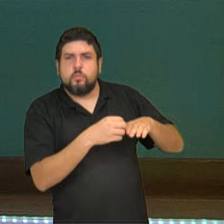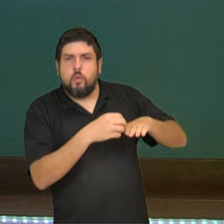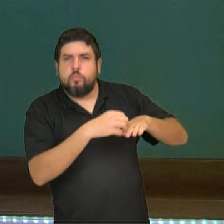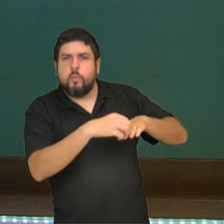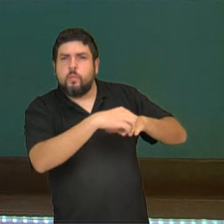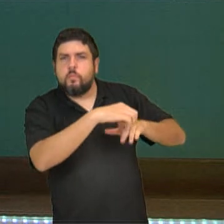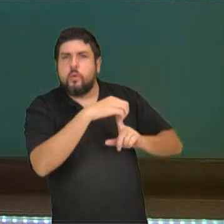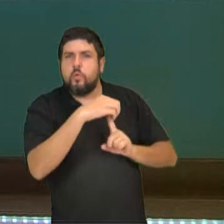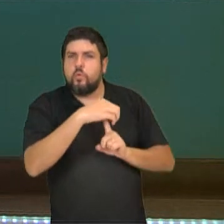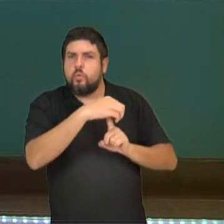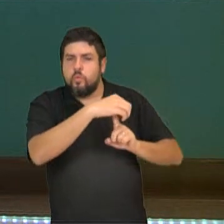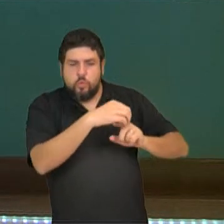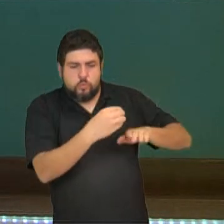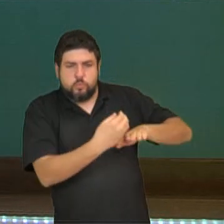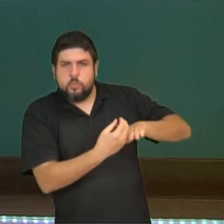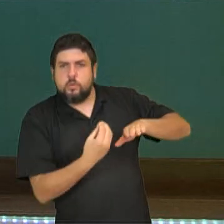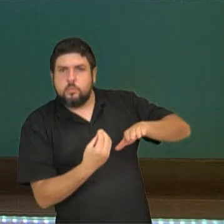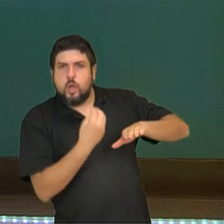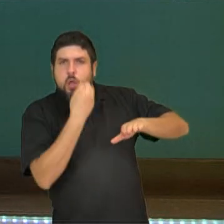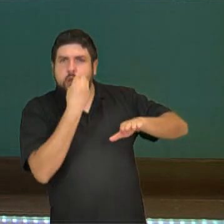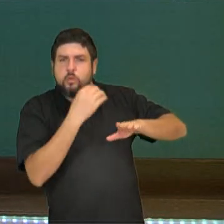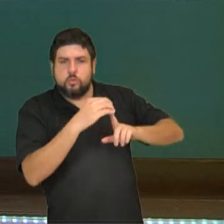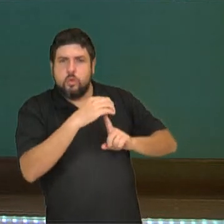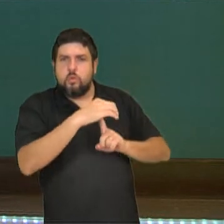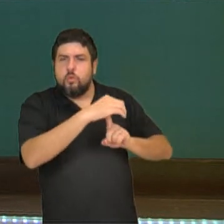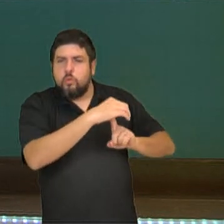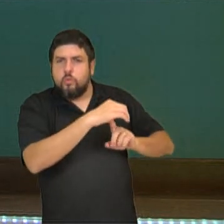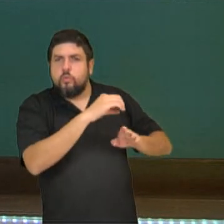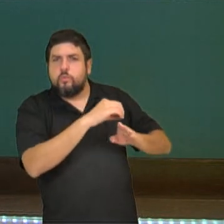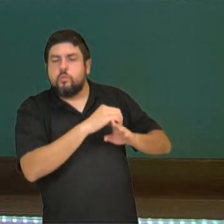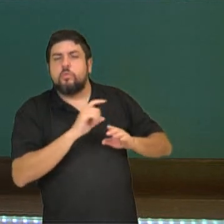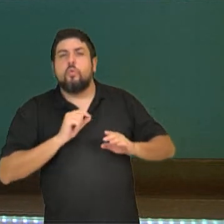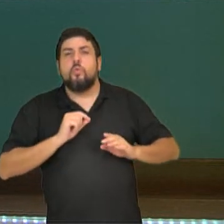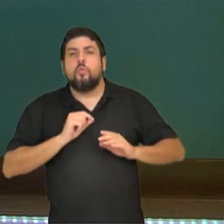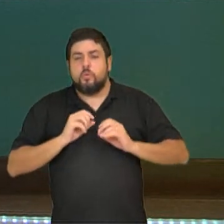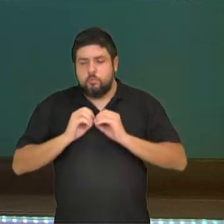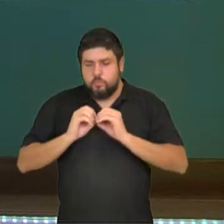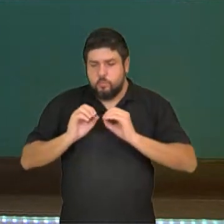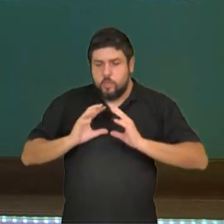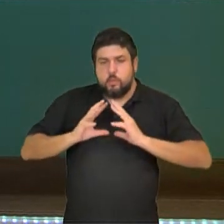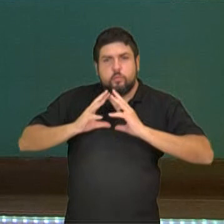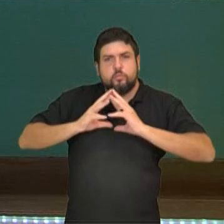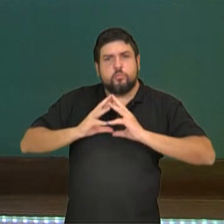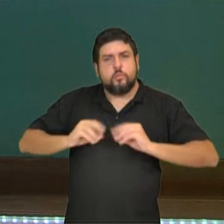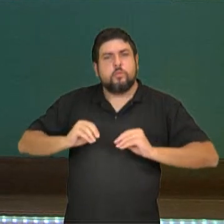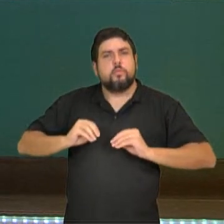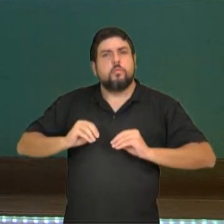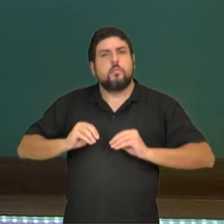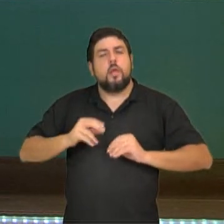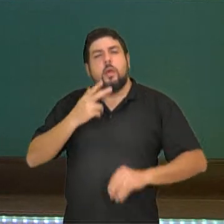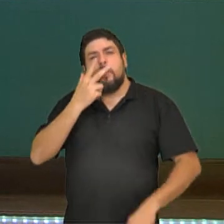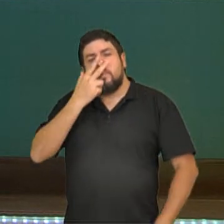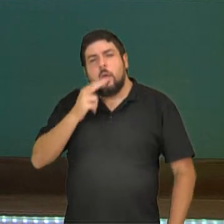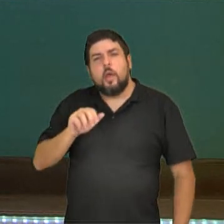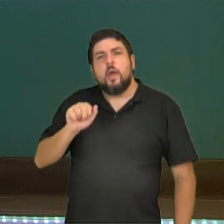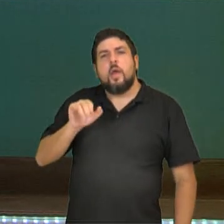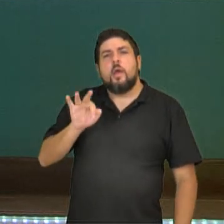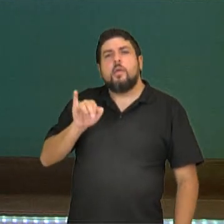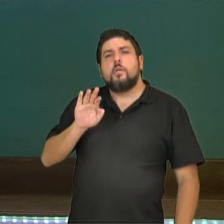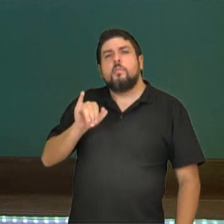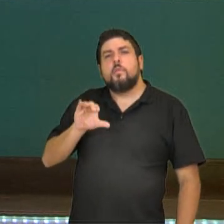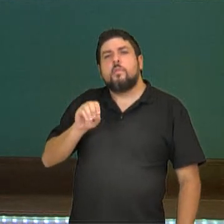desse pão mofado que tinha fungos, estava agindo como um antibiótico, que é um